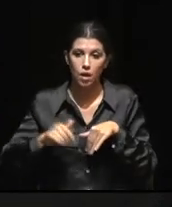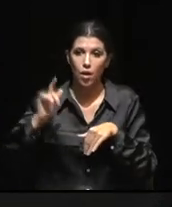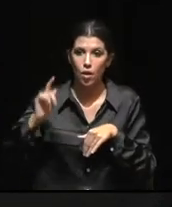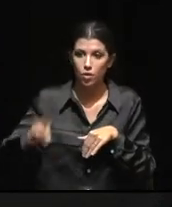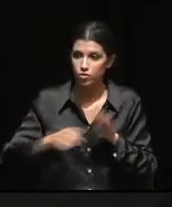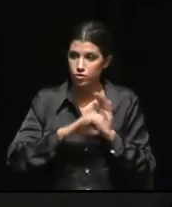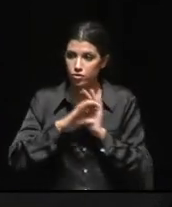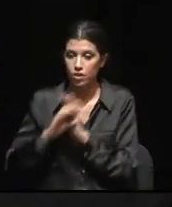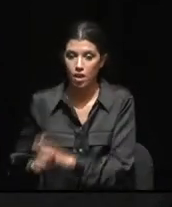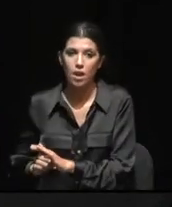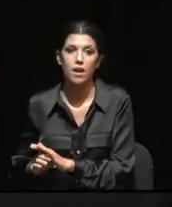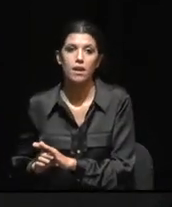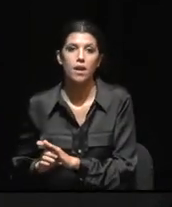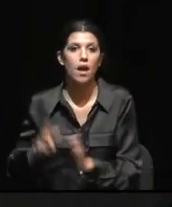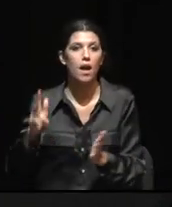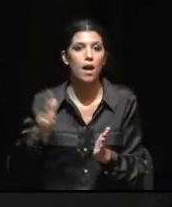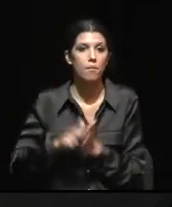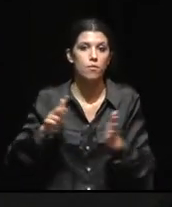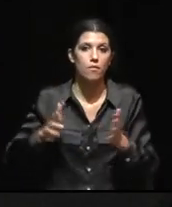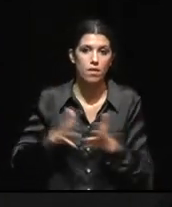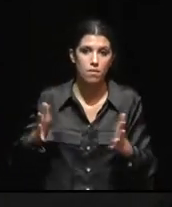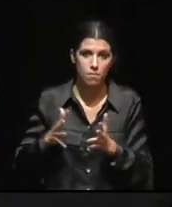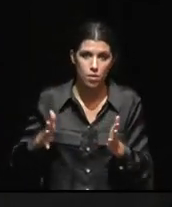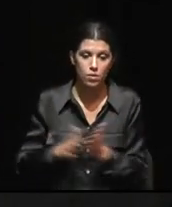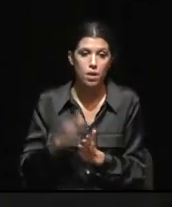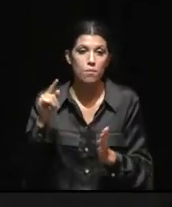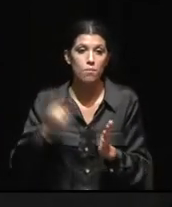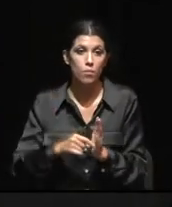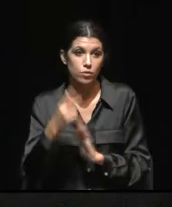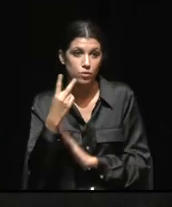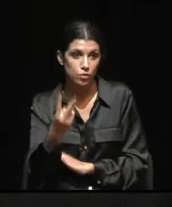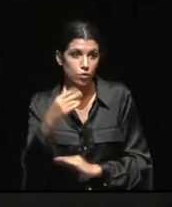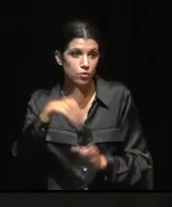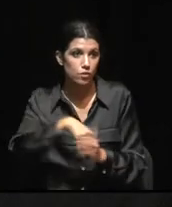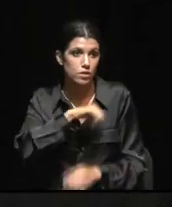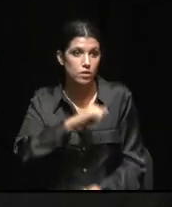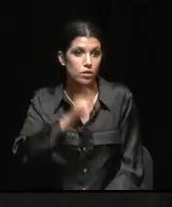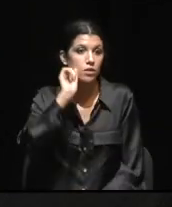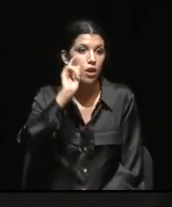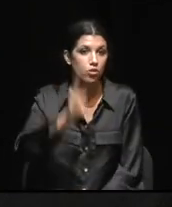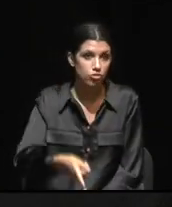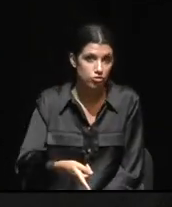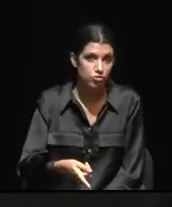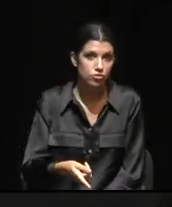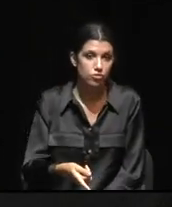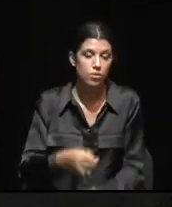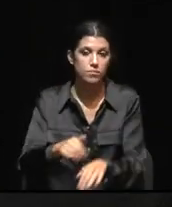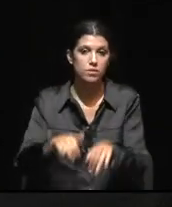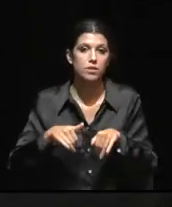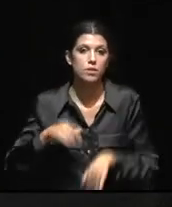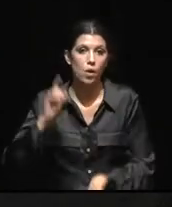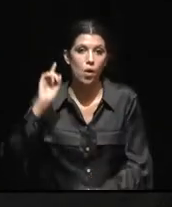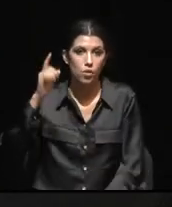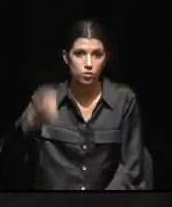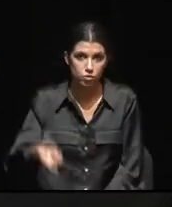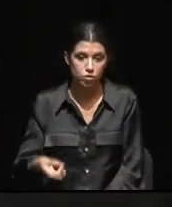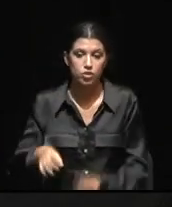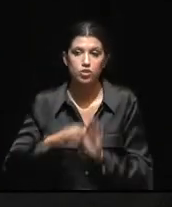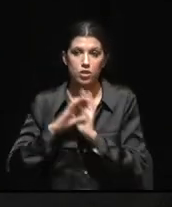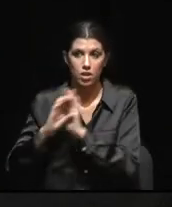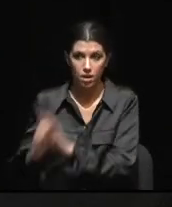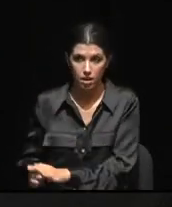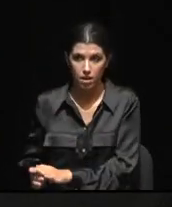o chega foi aprovado por maioria ponto dois quem Vota contra quem se abstém